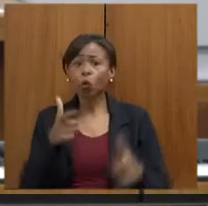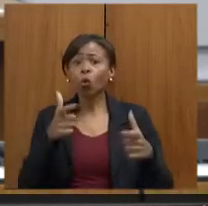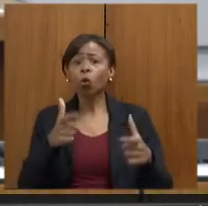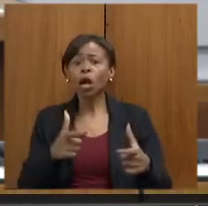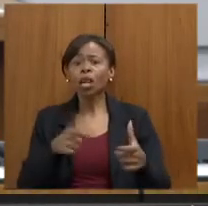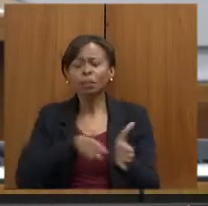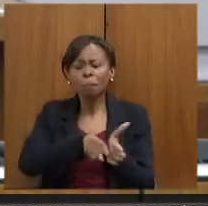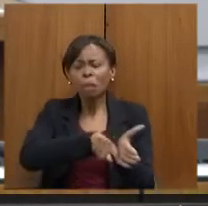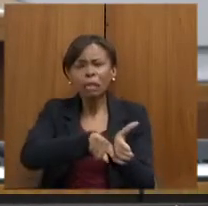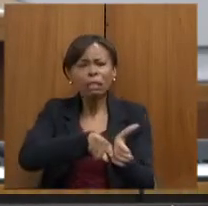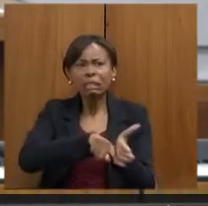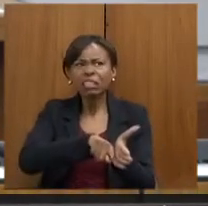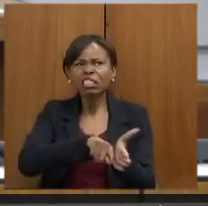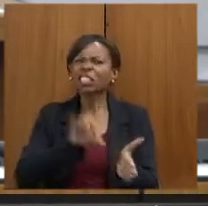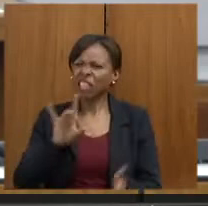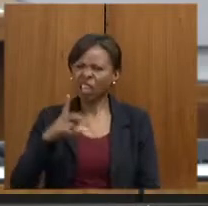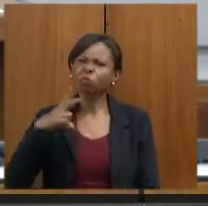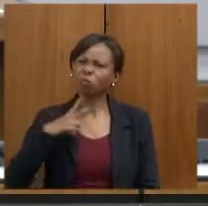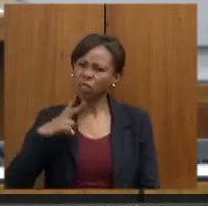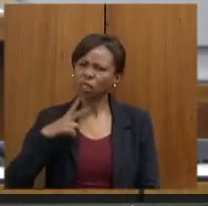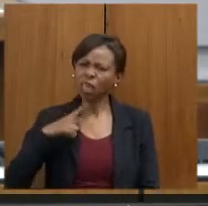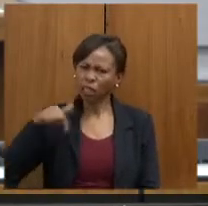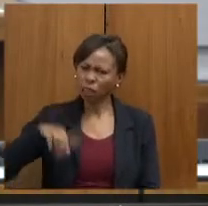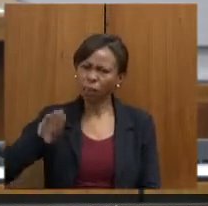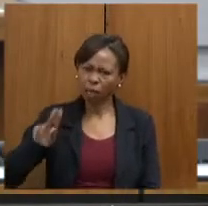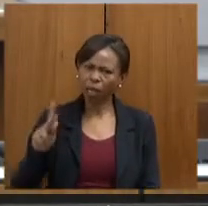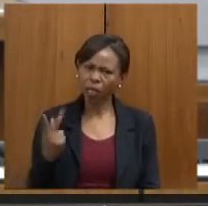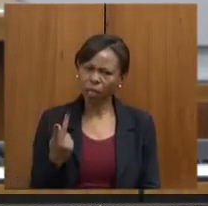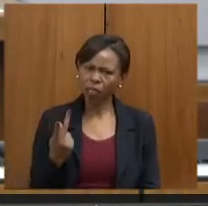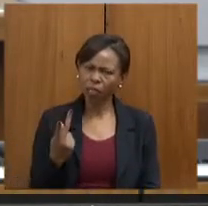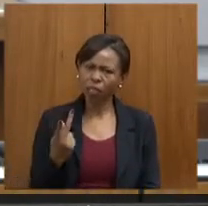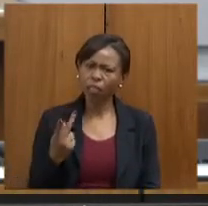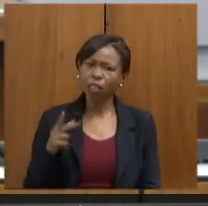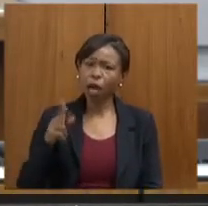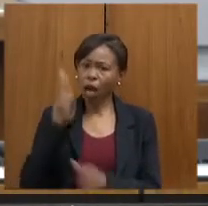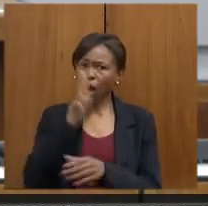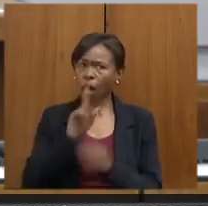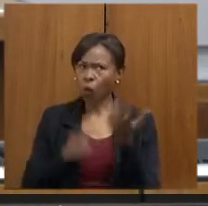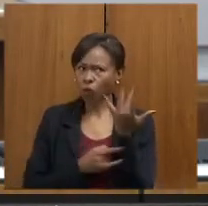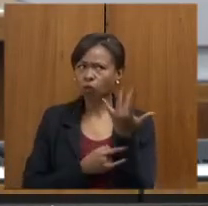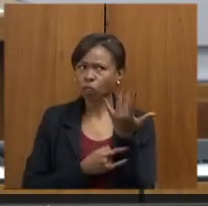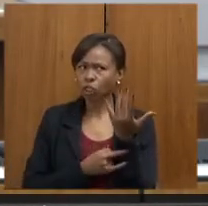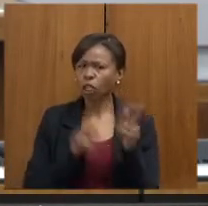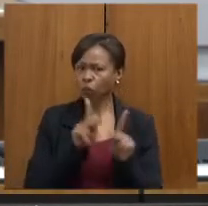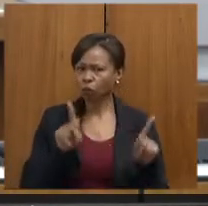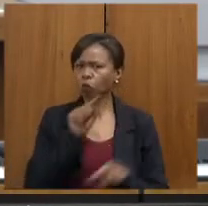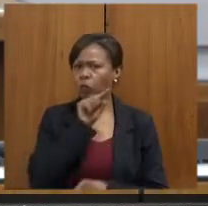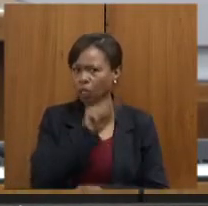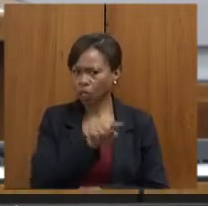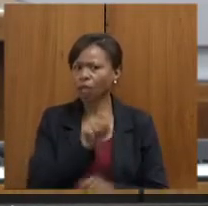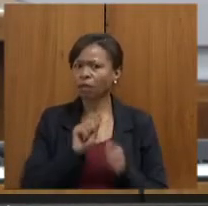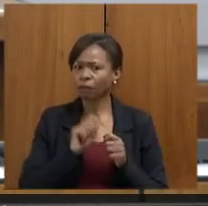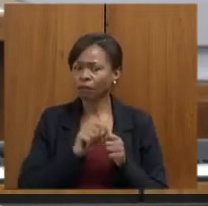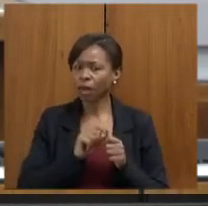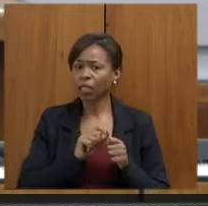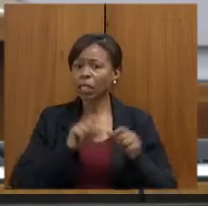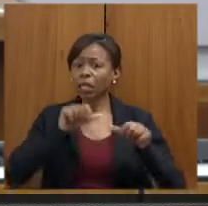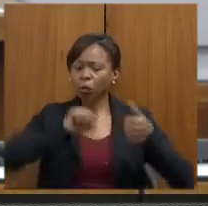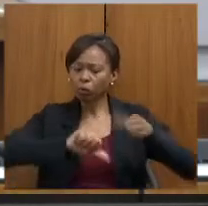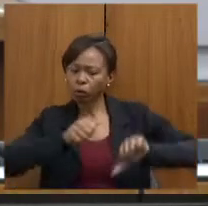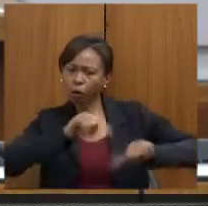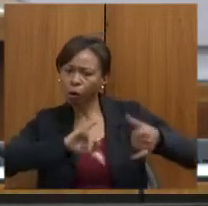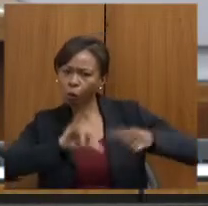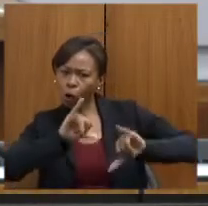de pesquisa no setor privado né que embelezou nós temos de uma professora até da UFMG mas ela faz isso do laboratório privado